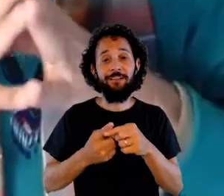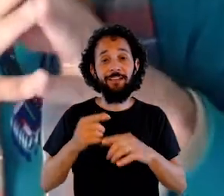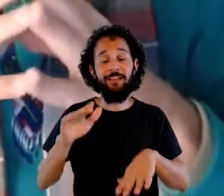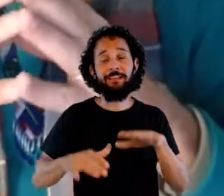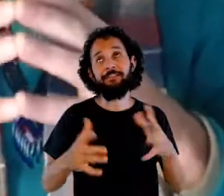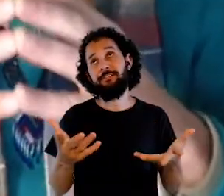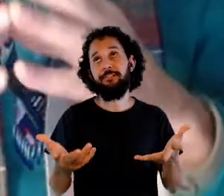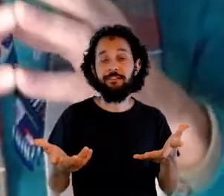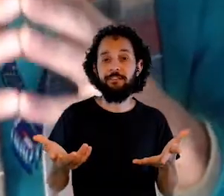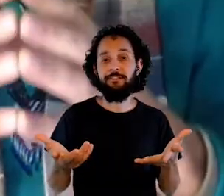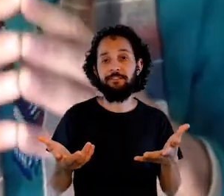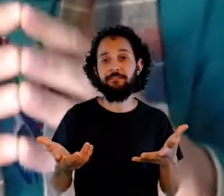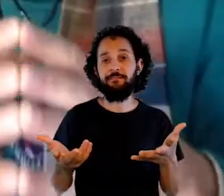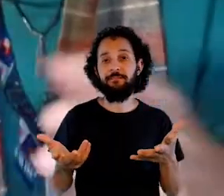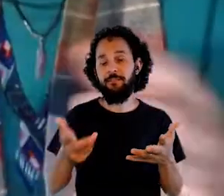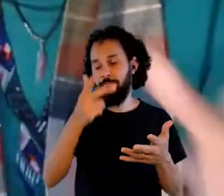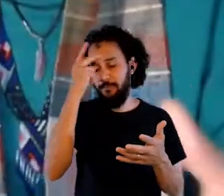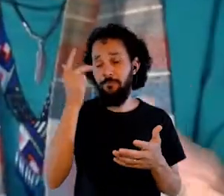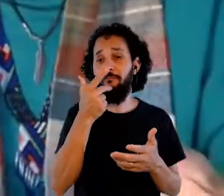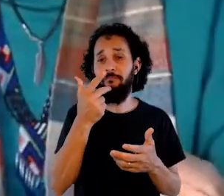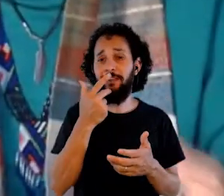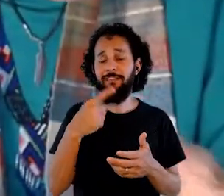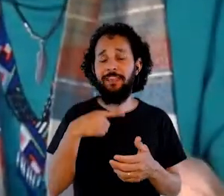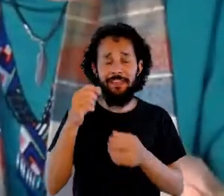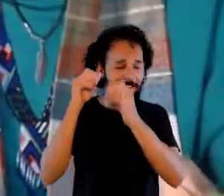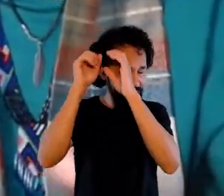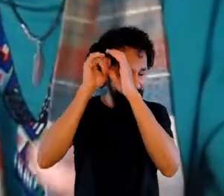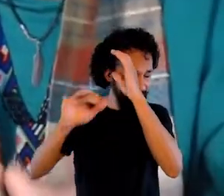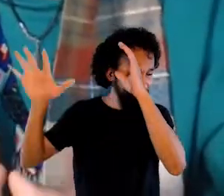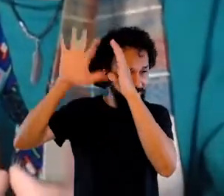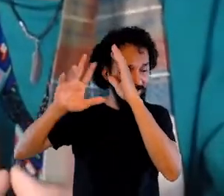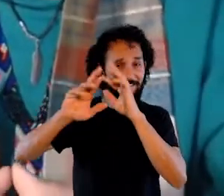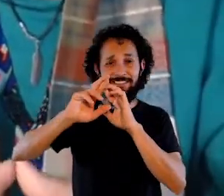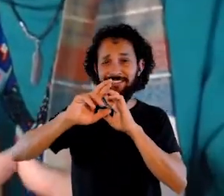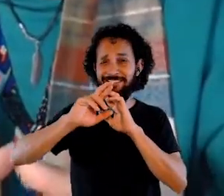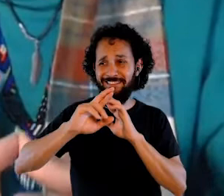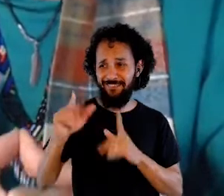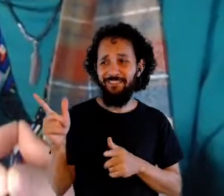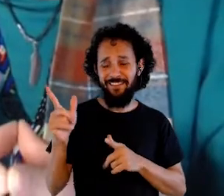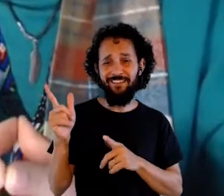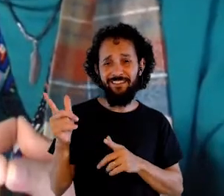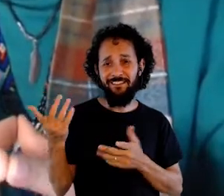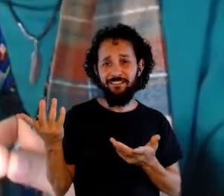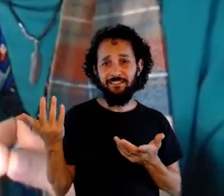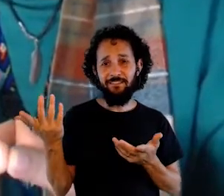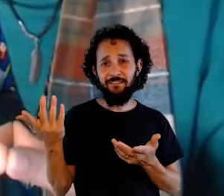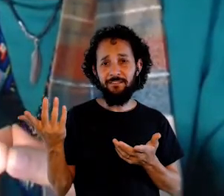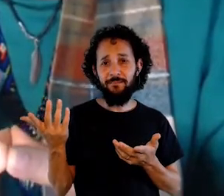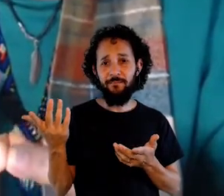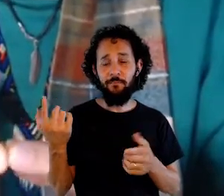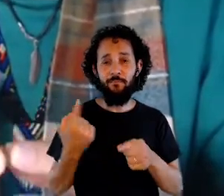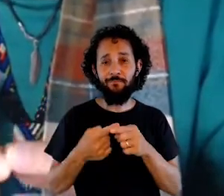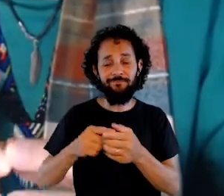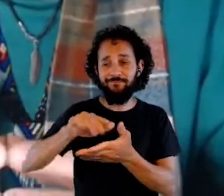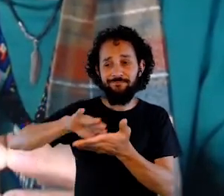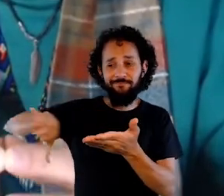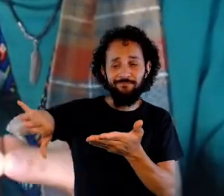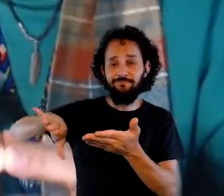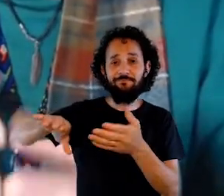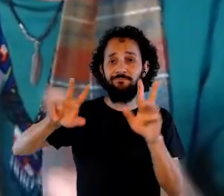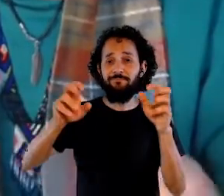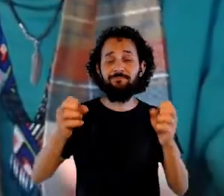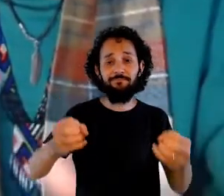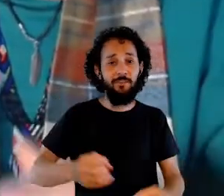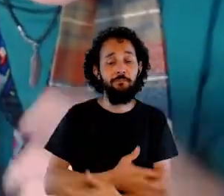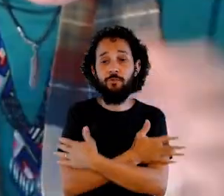mas eu tenho algumas imagens que são indiferentes. A indiferença, muitas vezes, é uma negação da emoção, e tem uma